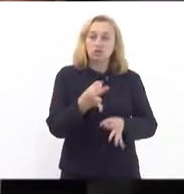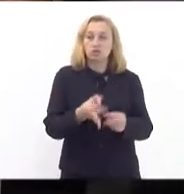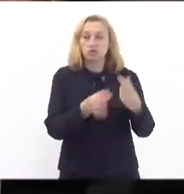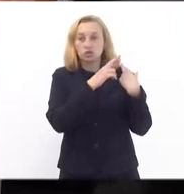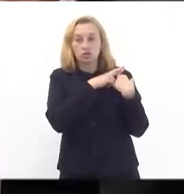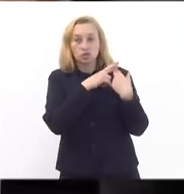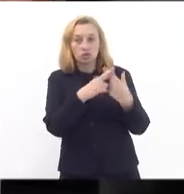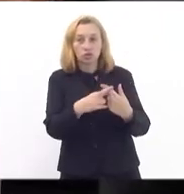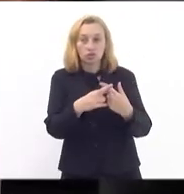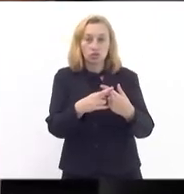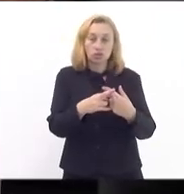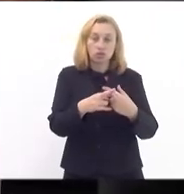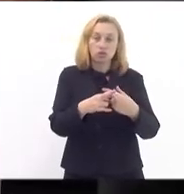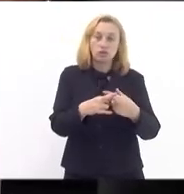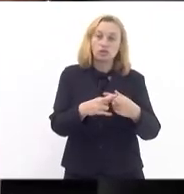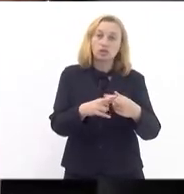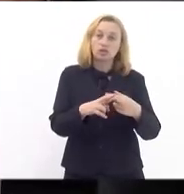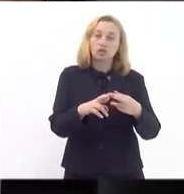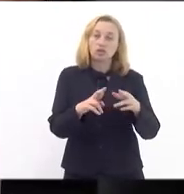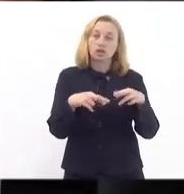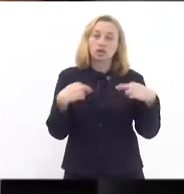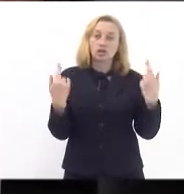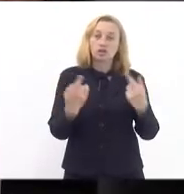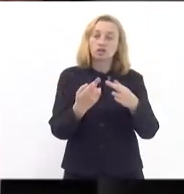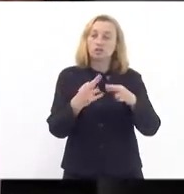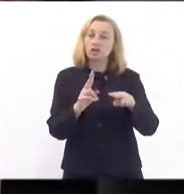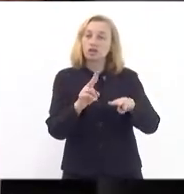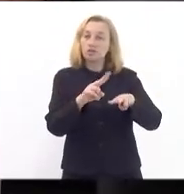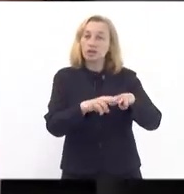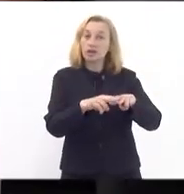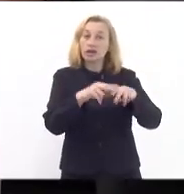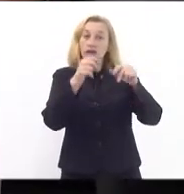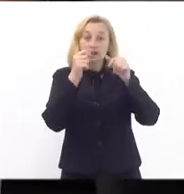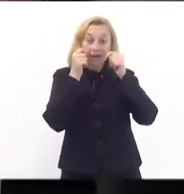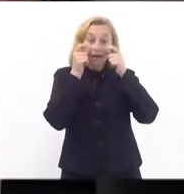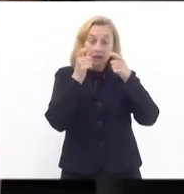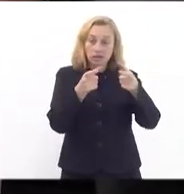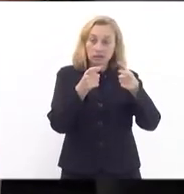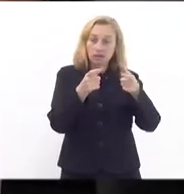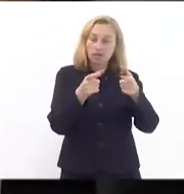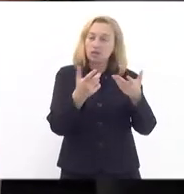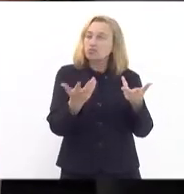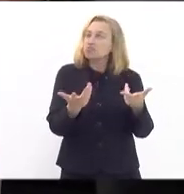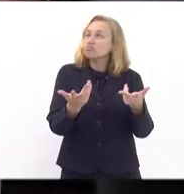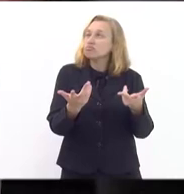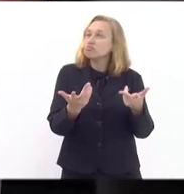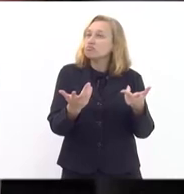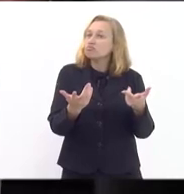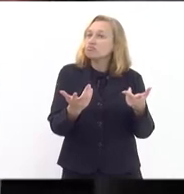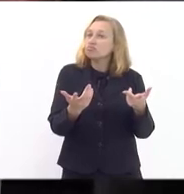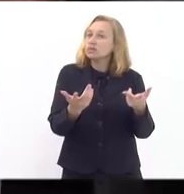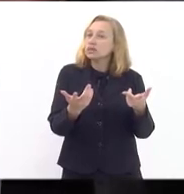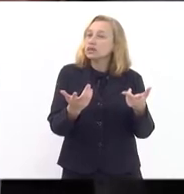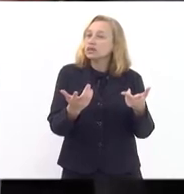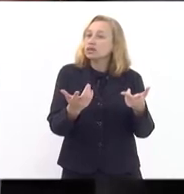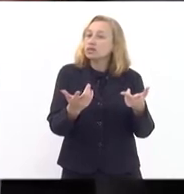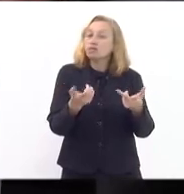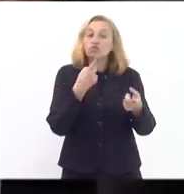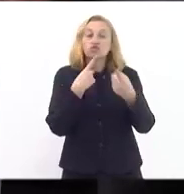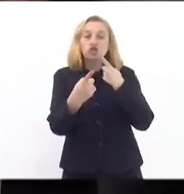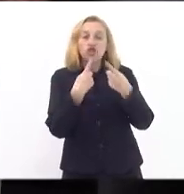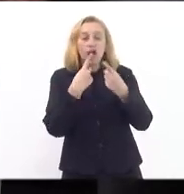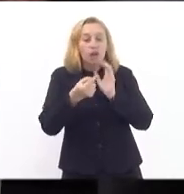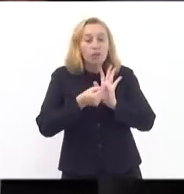pelas audiências de custódia para alertar alertando seria a palavra certa mas para tentar um